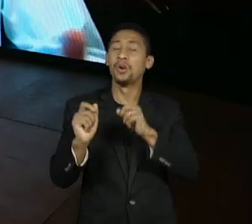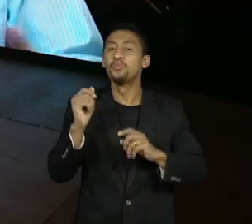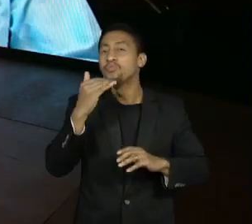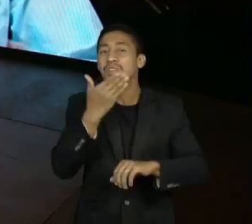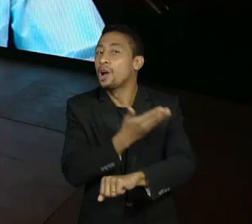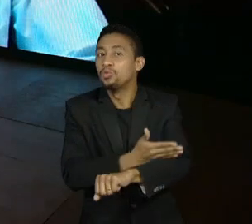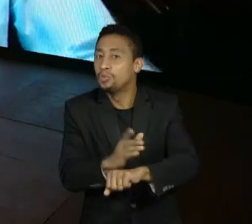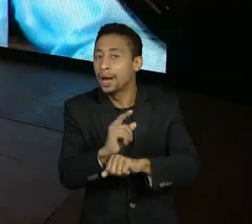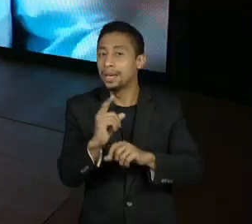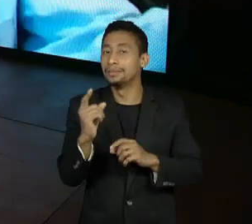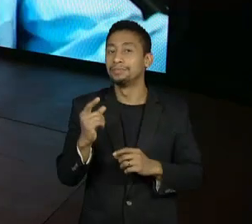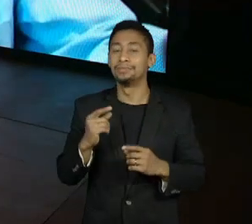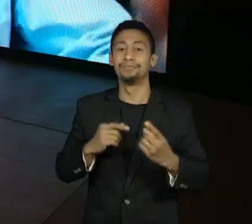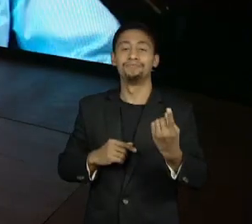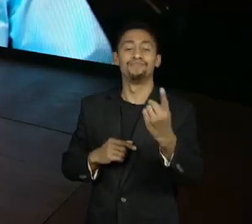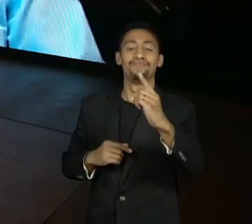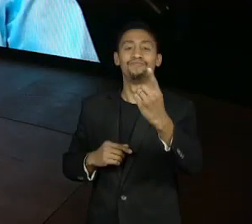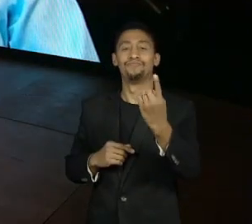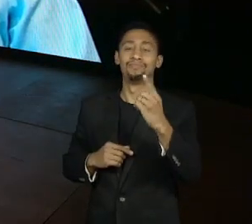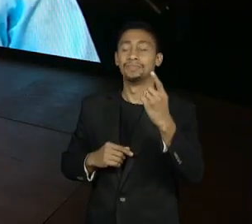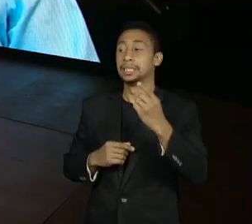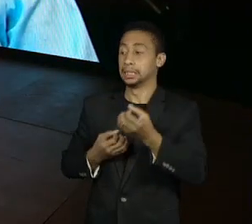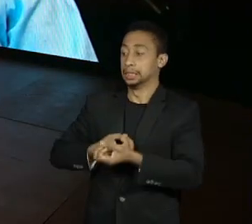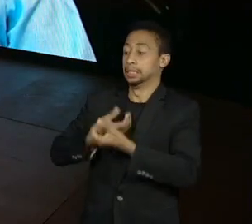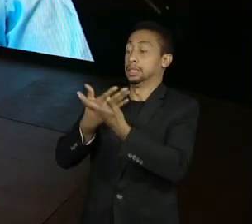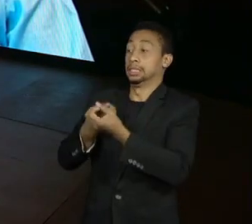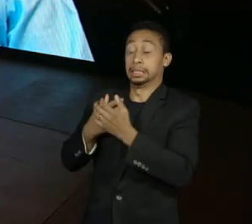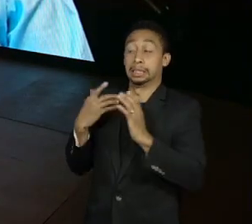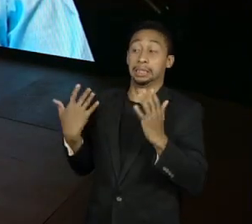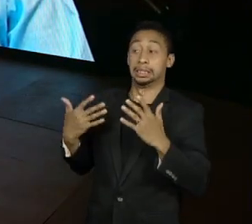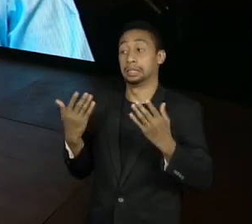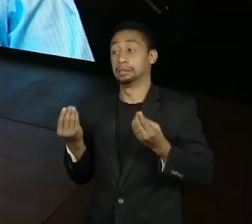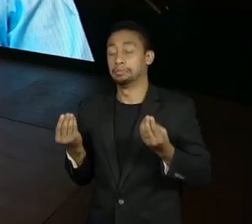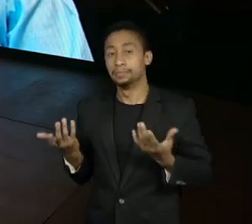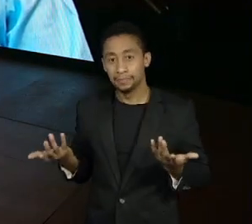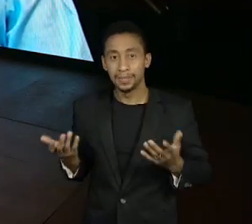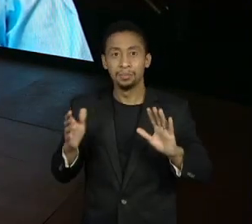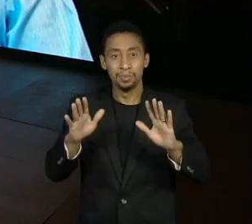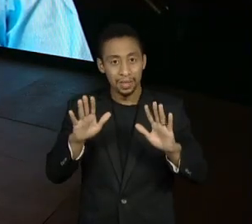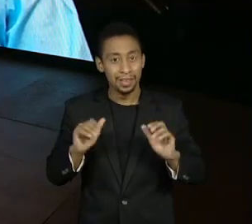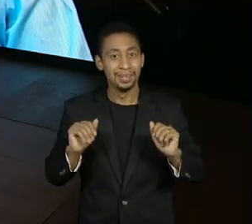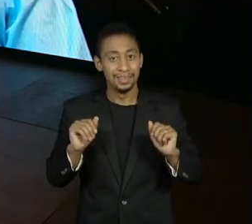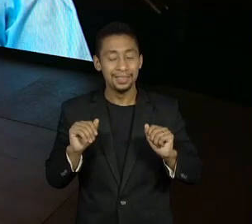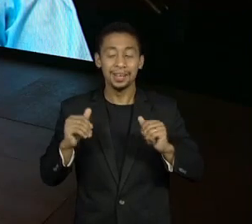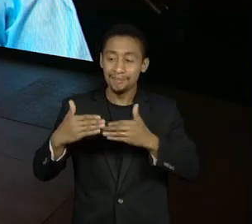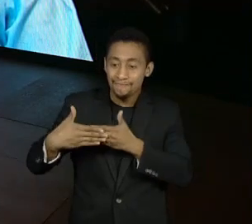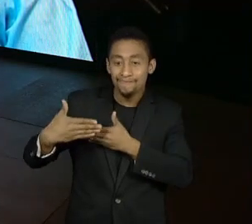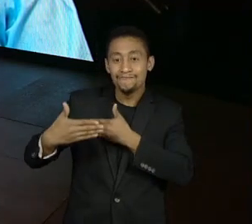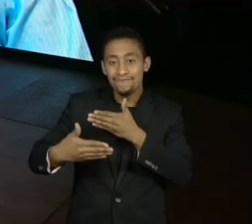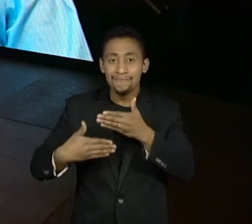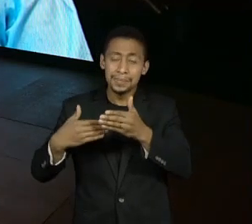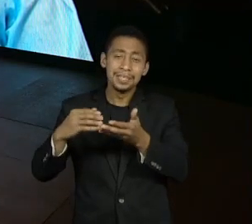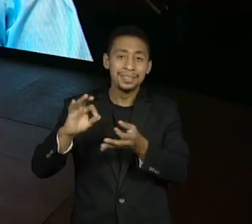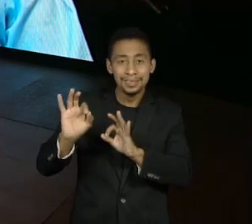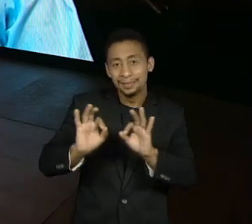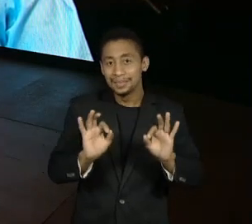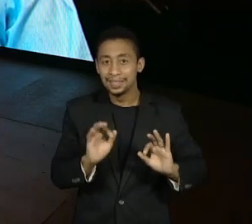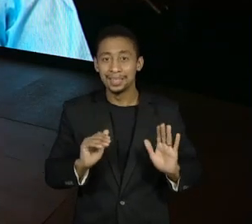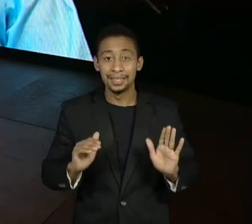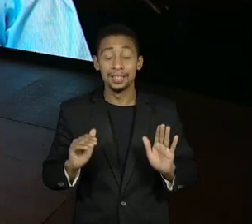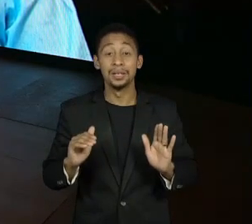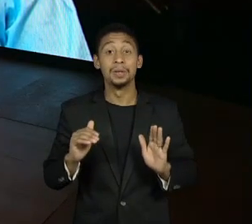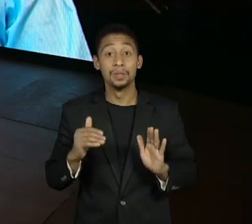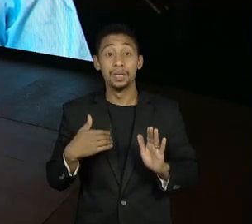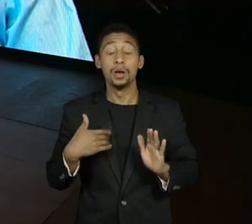pessoal chegar, falar, se abrir e tudo mais. Mas aos poucos eu vou conseguindo. Então, com isso a gente vai